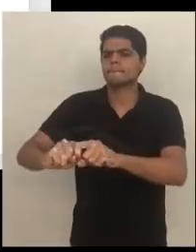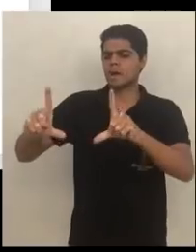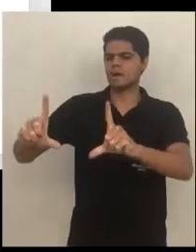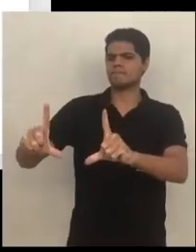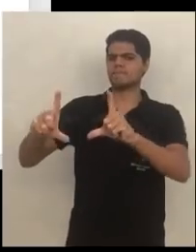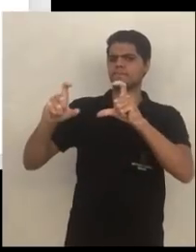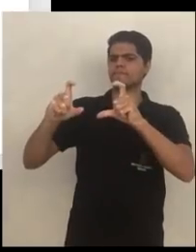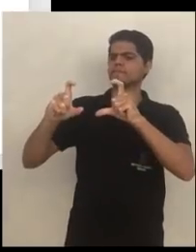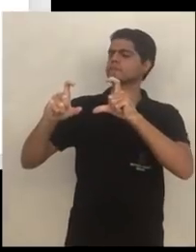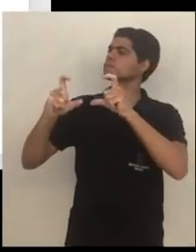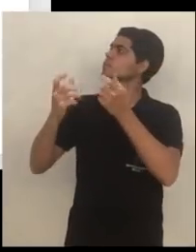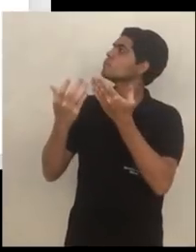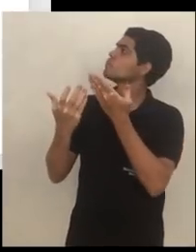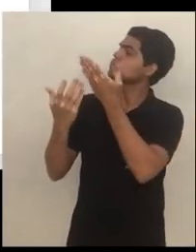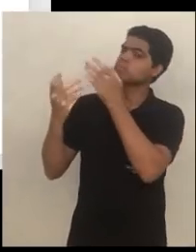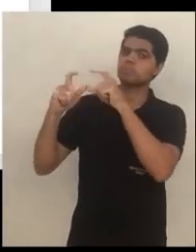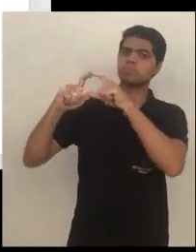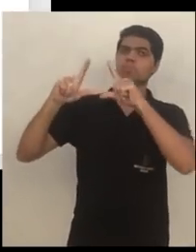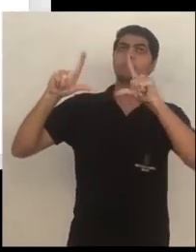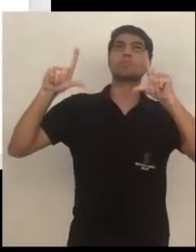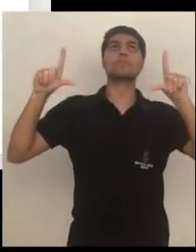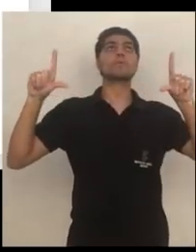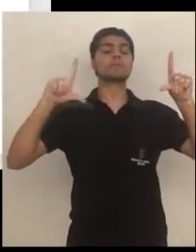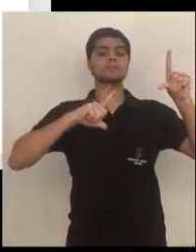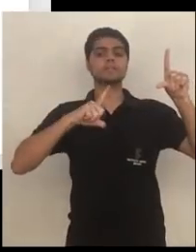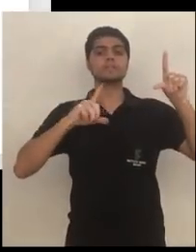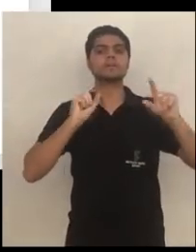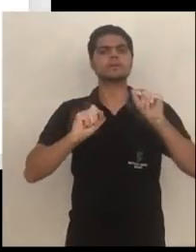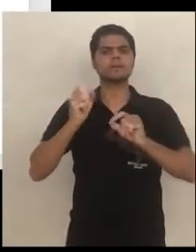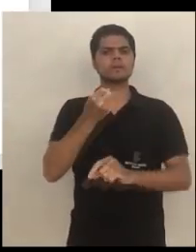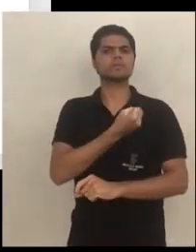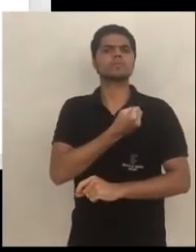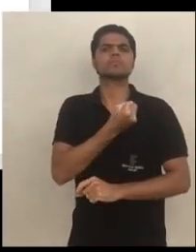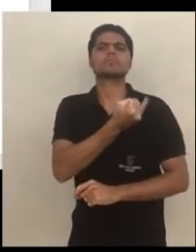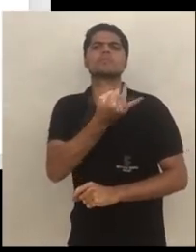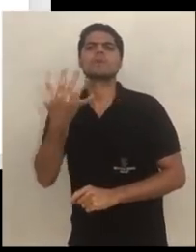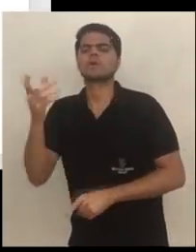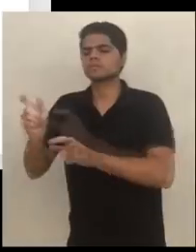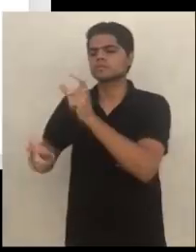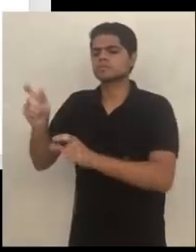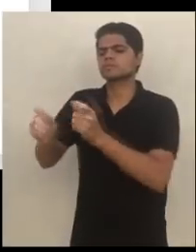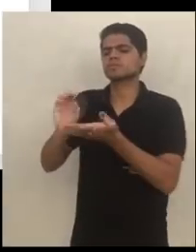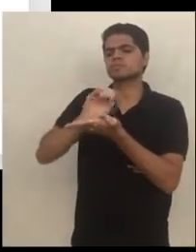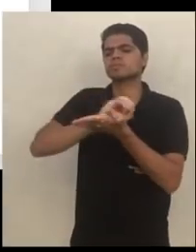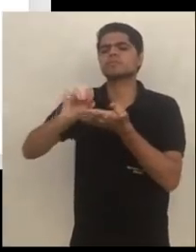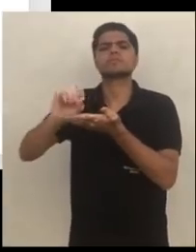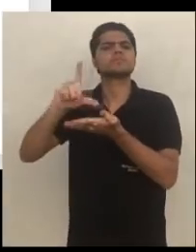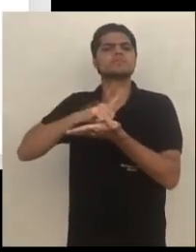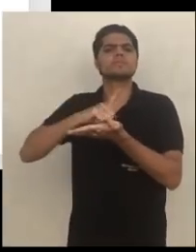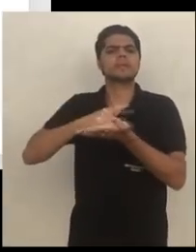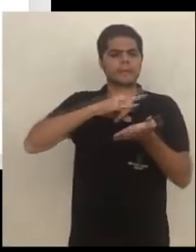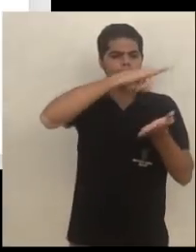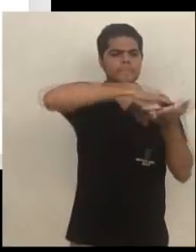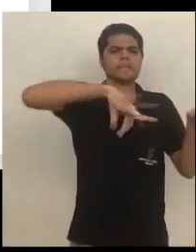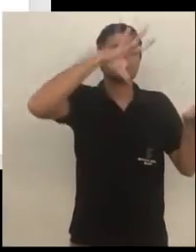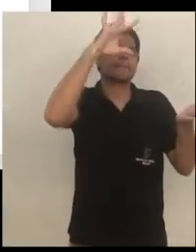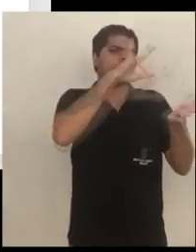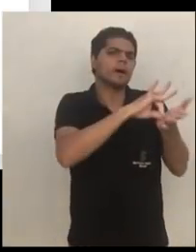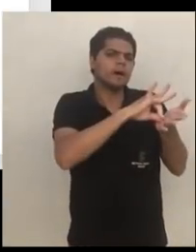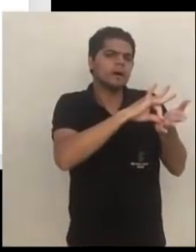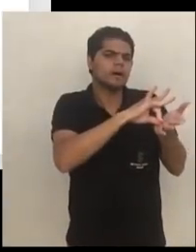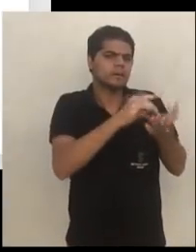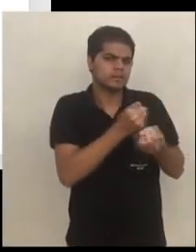de produtores orgânicos que são certificados por certificadora. Então existem três